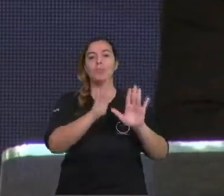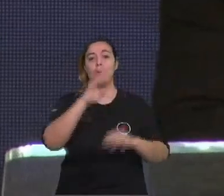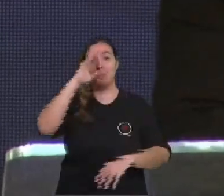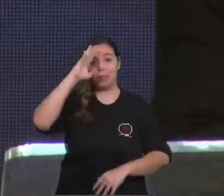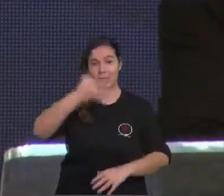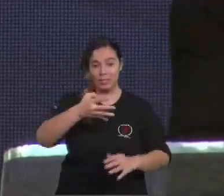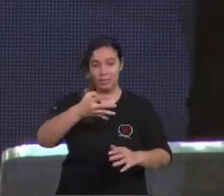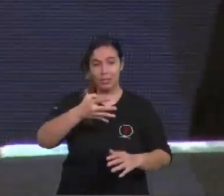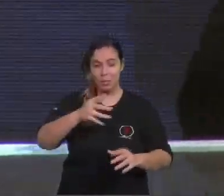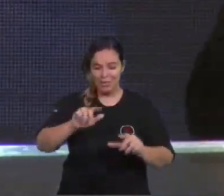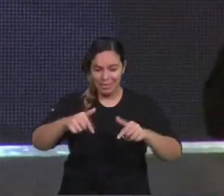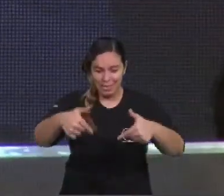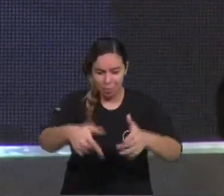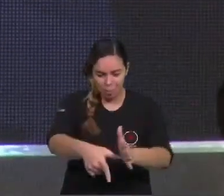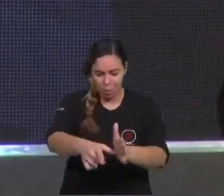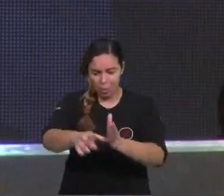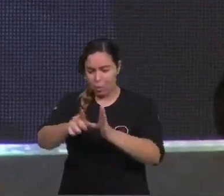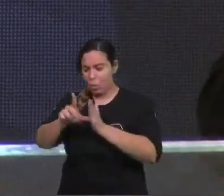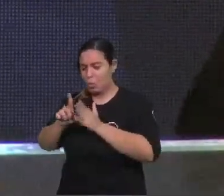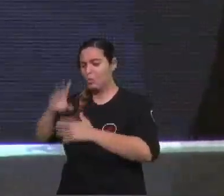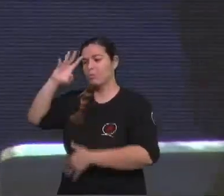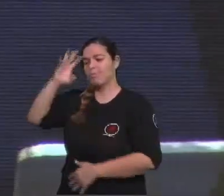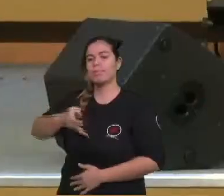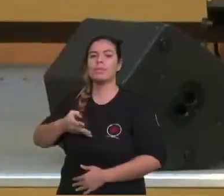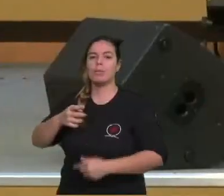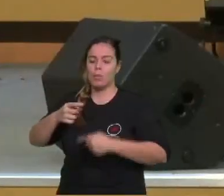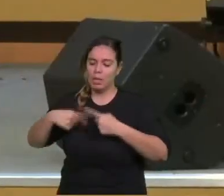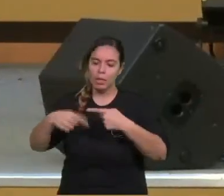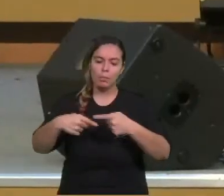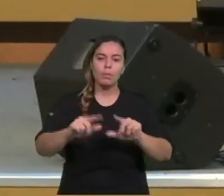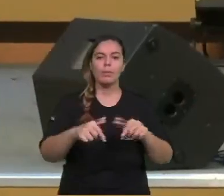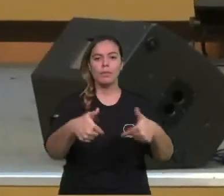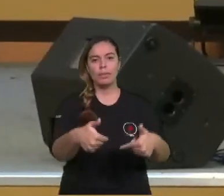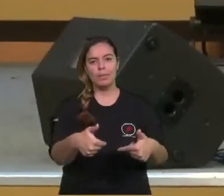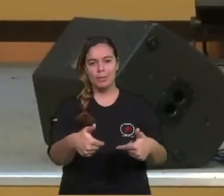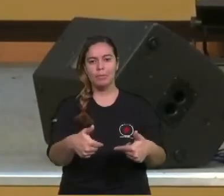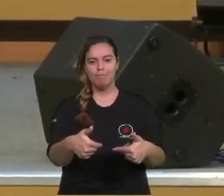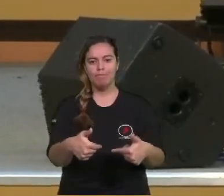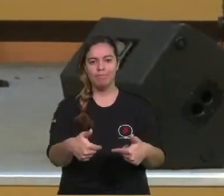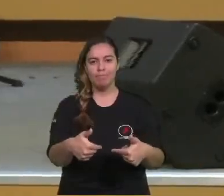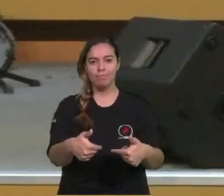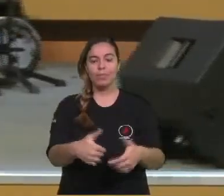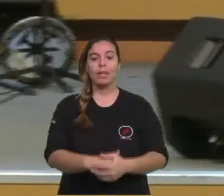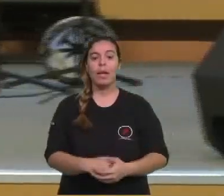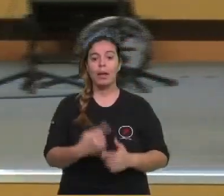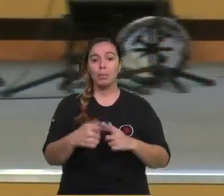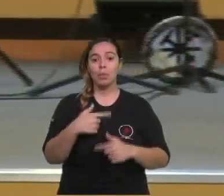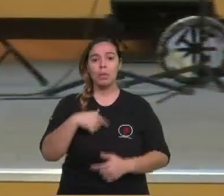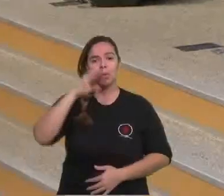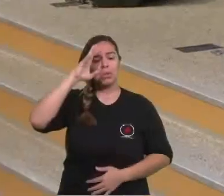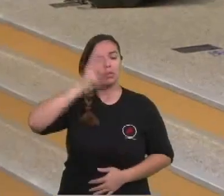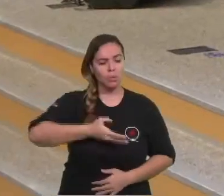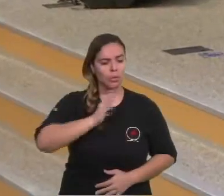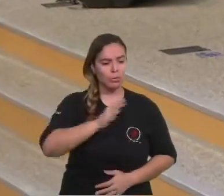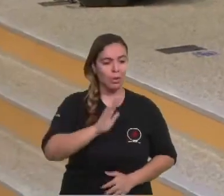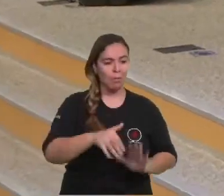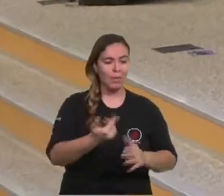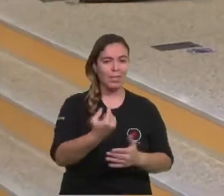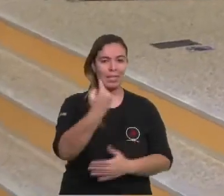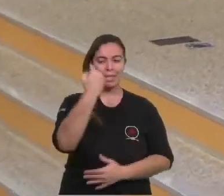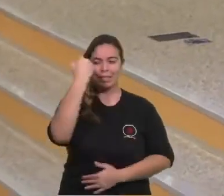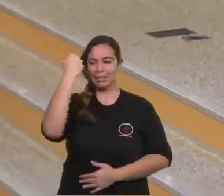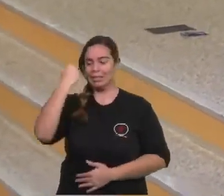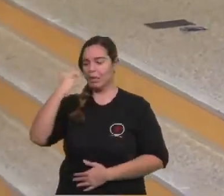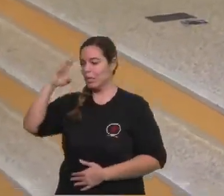decisões começam antes das ações. Entendeu? Ele falou lá na frente, porque eu estou resolvido, mas ele começou a agir lá